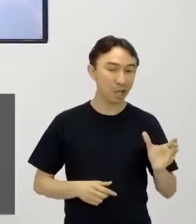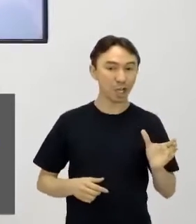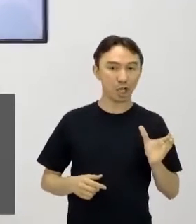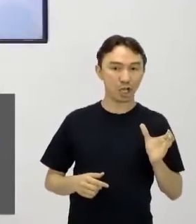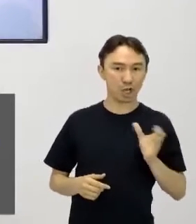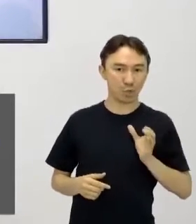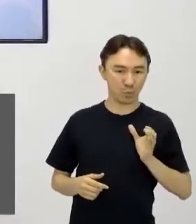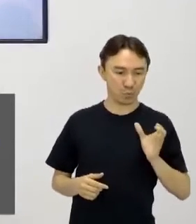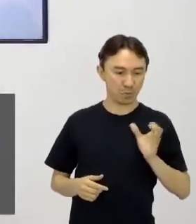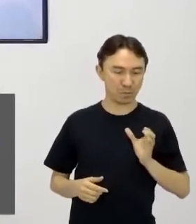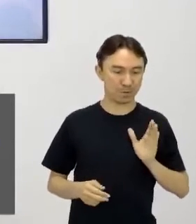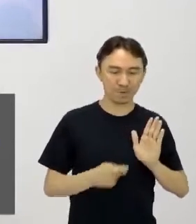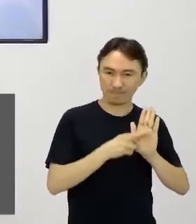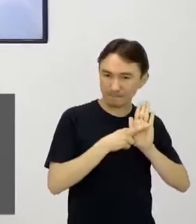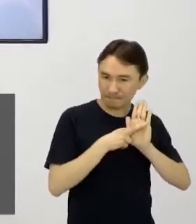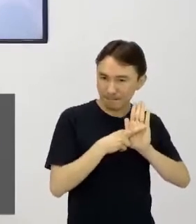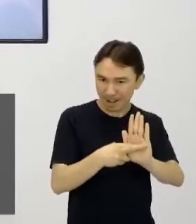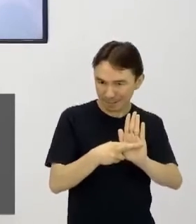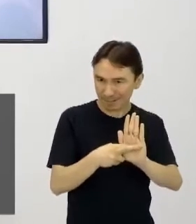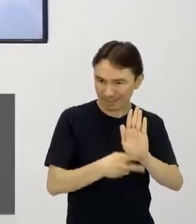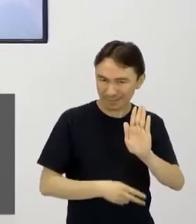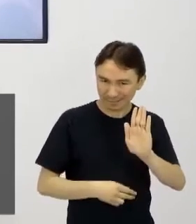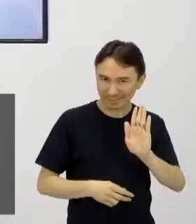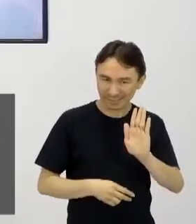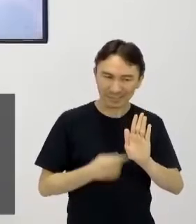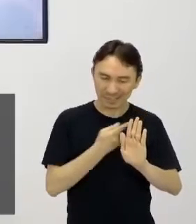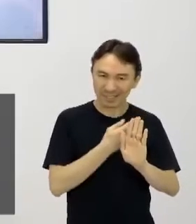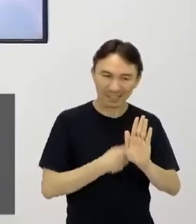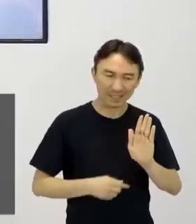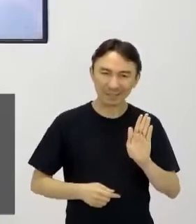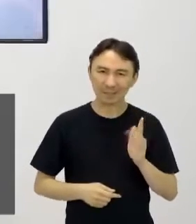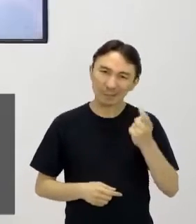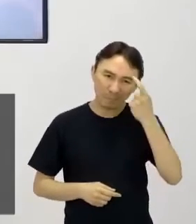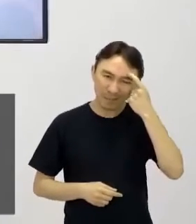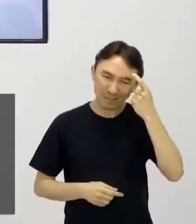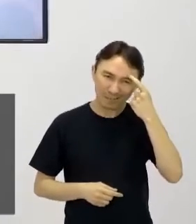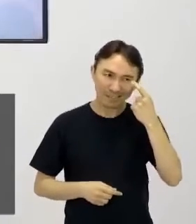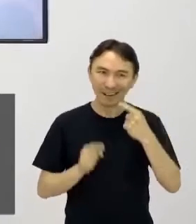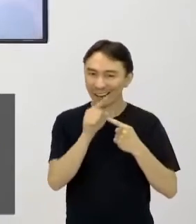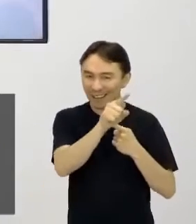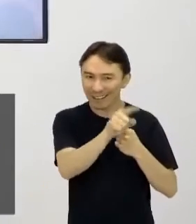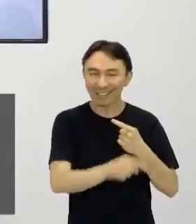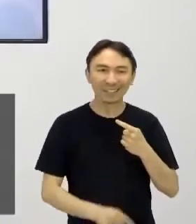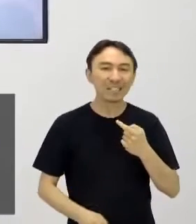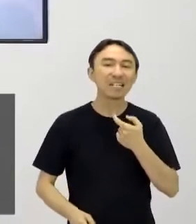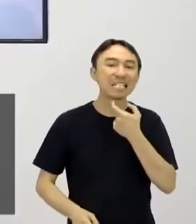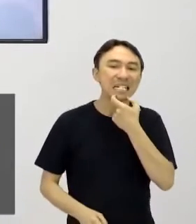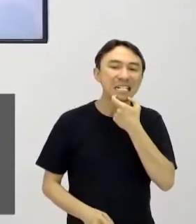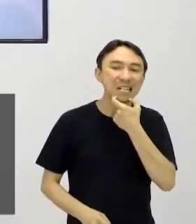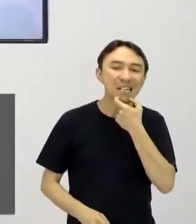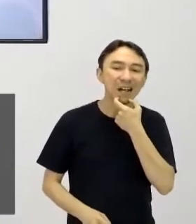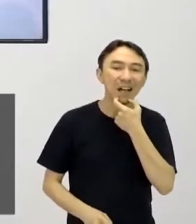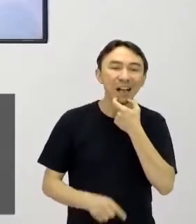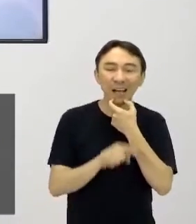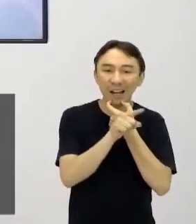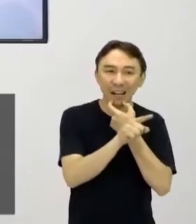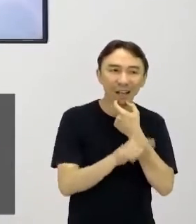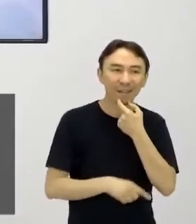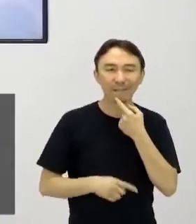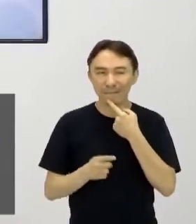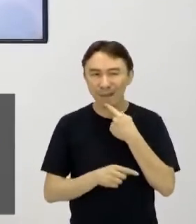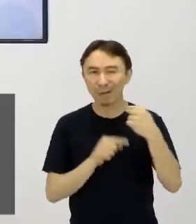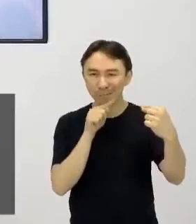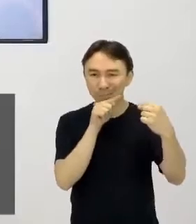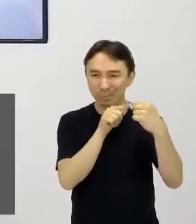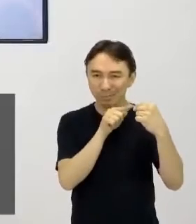estão mais alinhados à lógica comercial da Inglaterra. Vocês se lembram que a Inglaterra